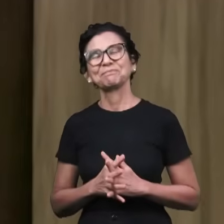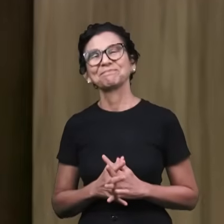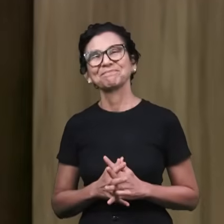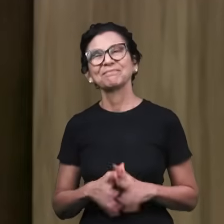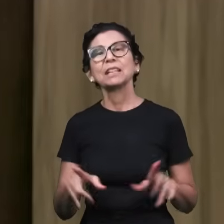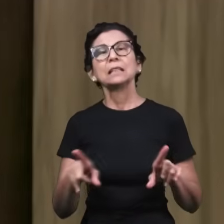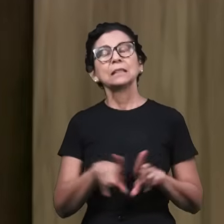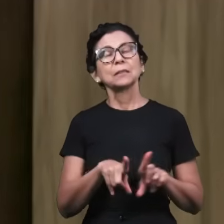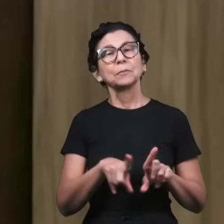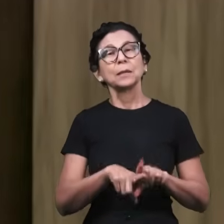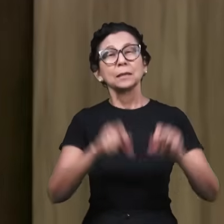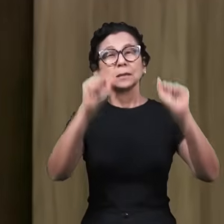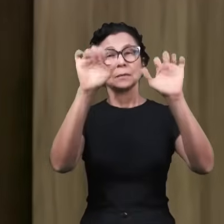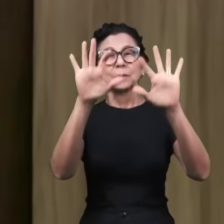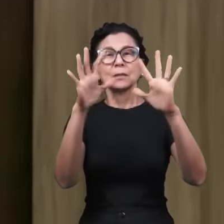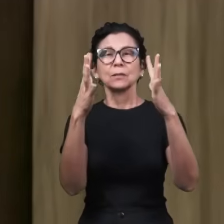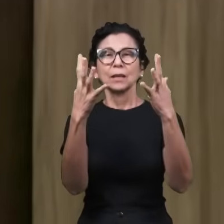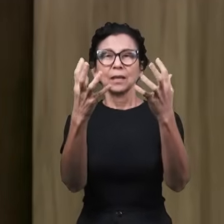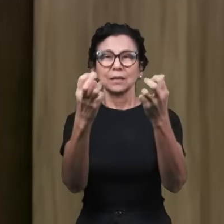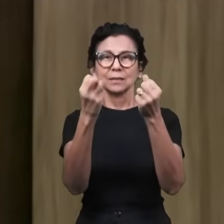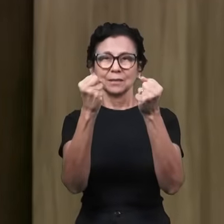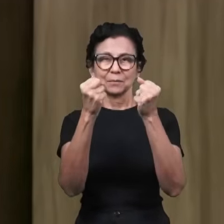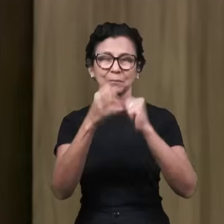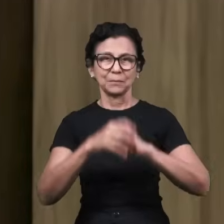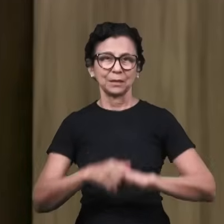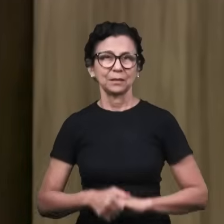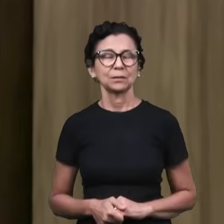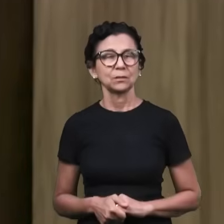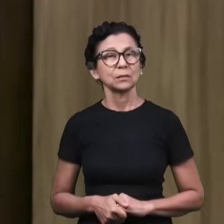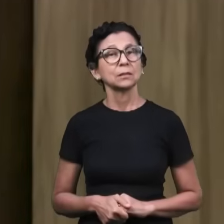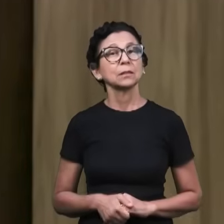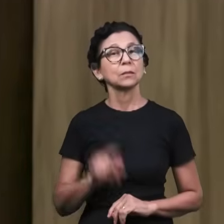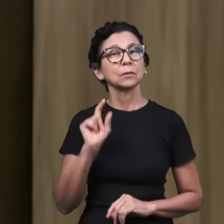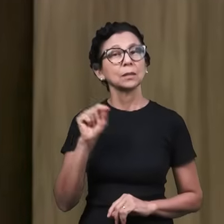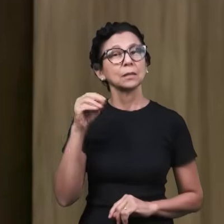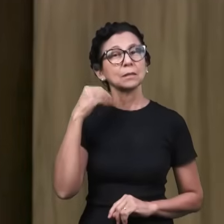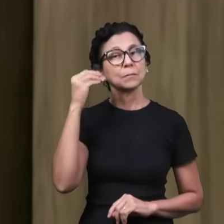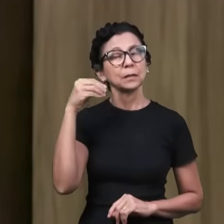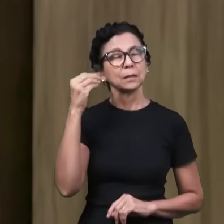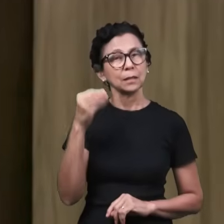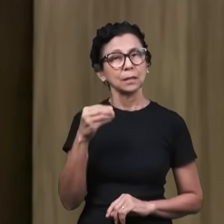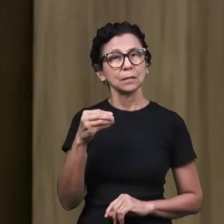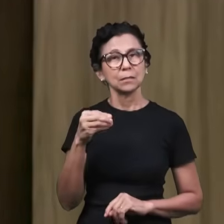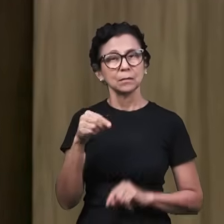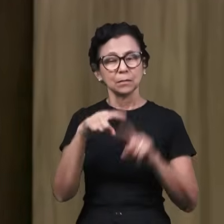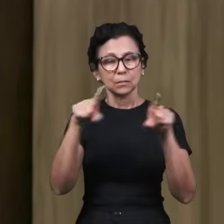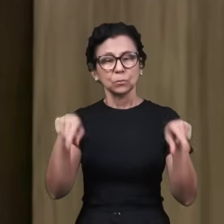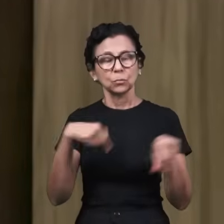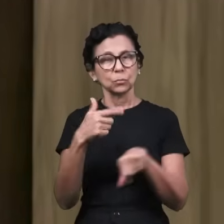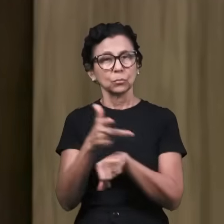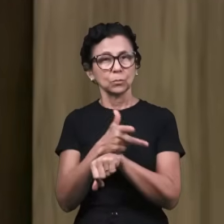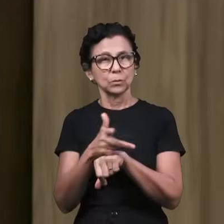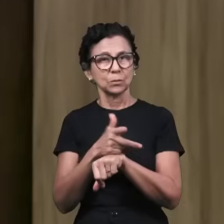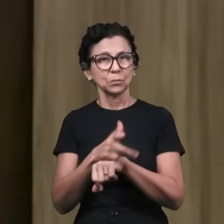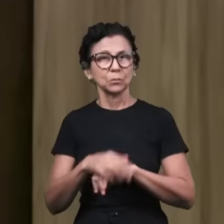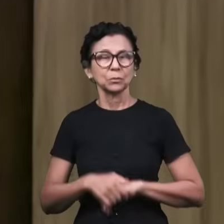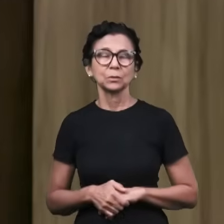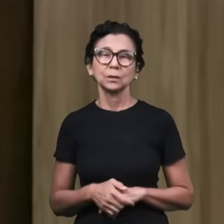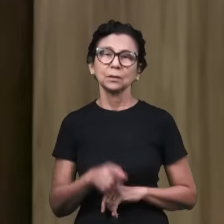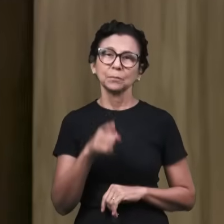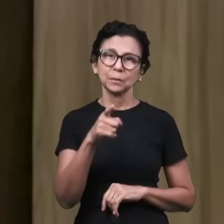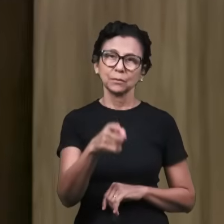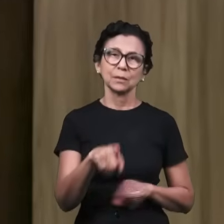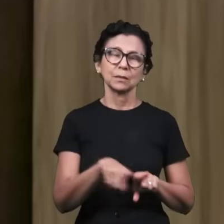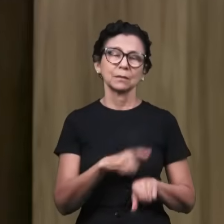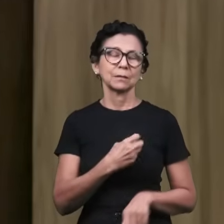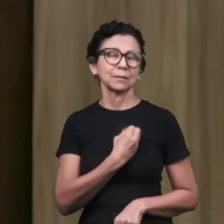as bênçãos que são sempre as experiências vividas aqui no estúdio, nos nossos estúdios, e que chegam também para você e você também